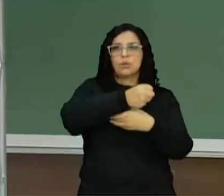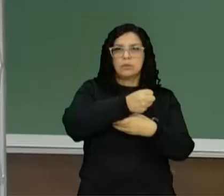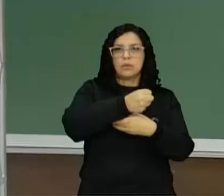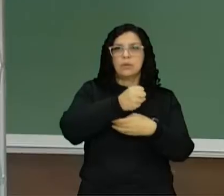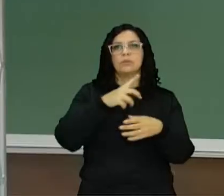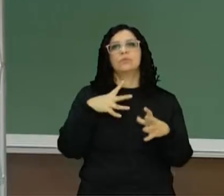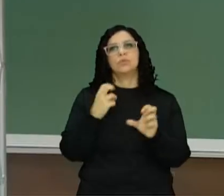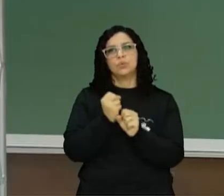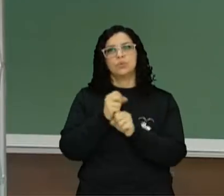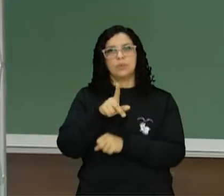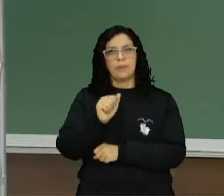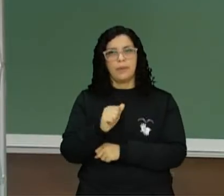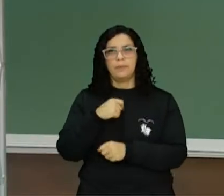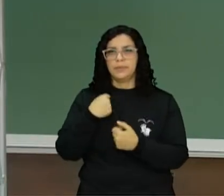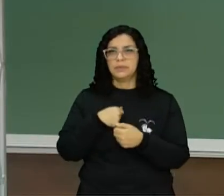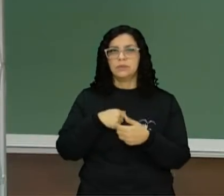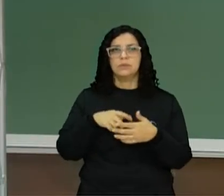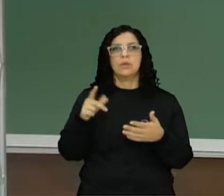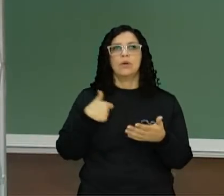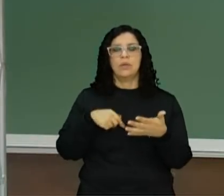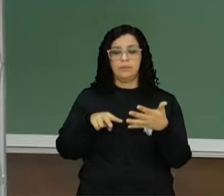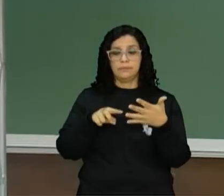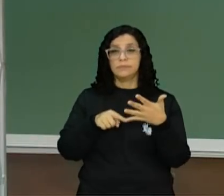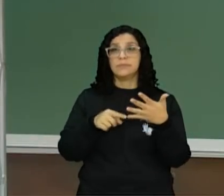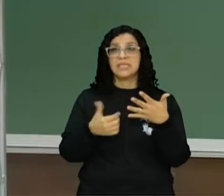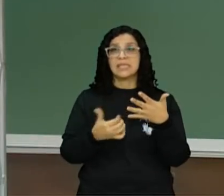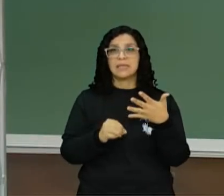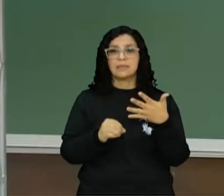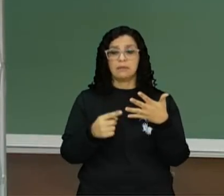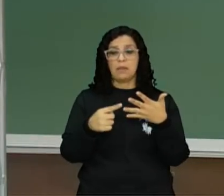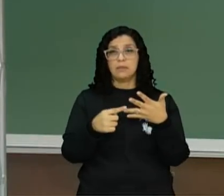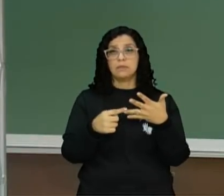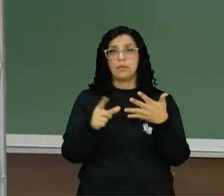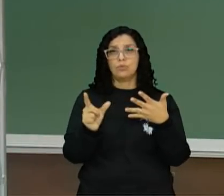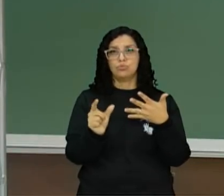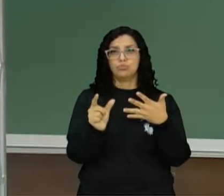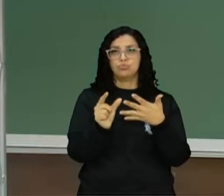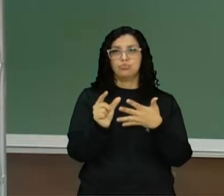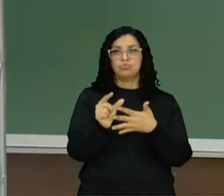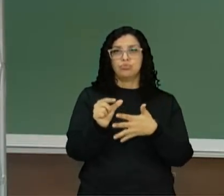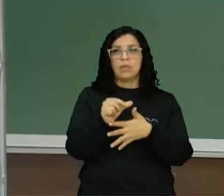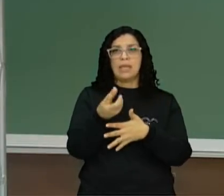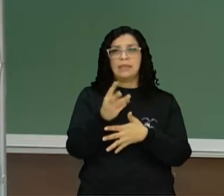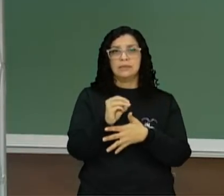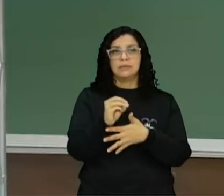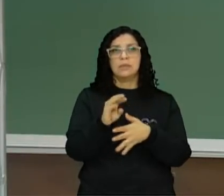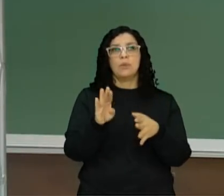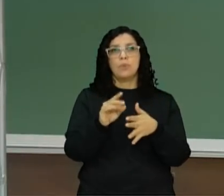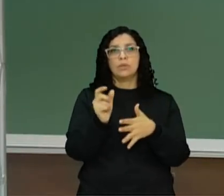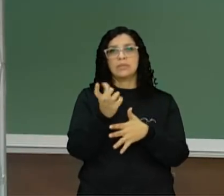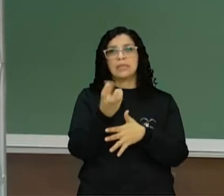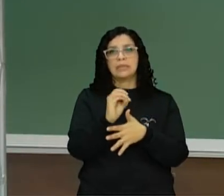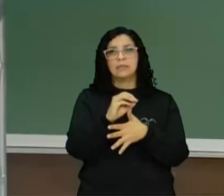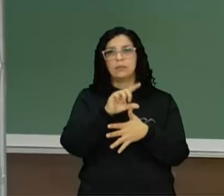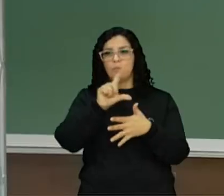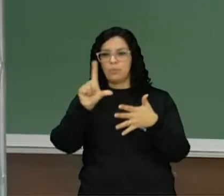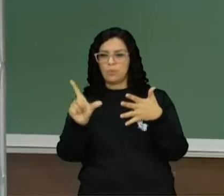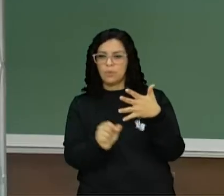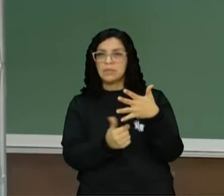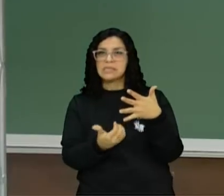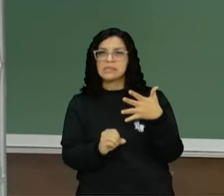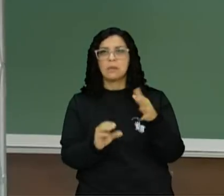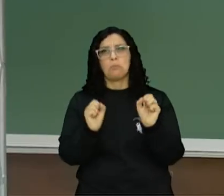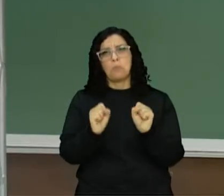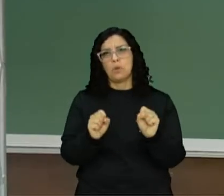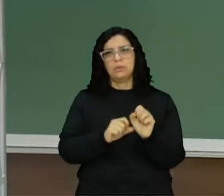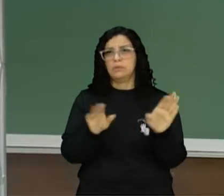dessa PA, tá? O primeiro termo aqui vai ser 60 e ele vai diminuindo até chegar em 30. Ou posso considerar que o primeiro é 30 e vai aumentando até chegar em